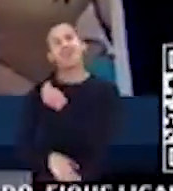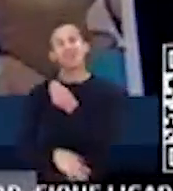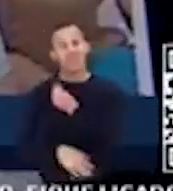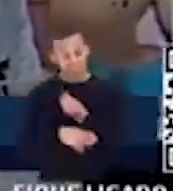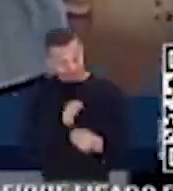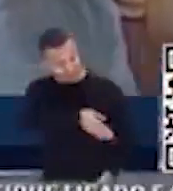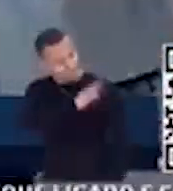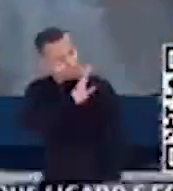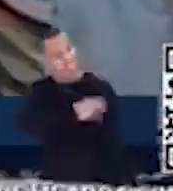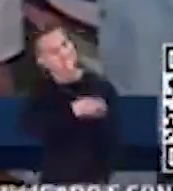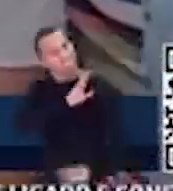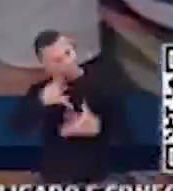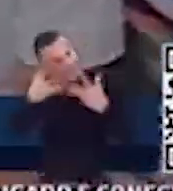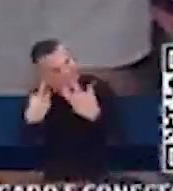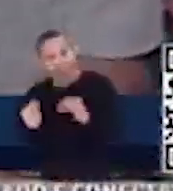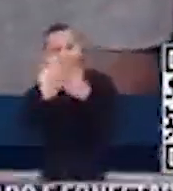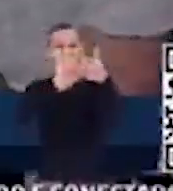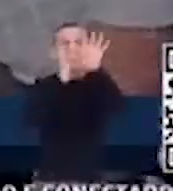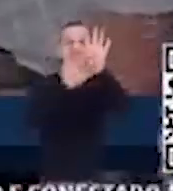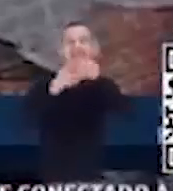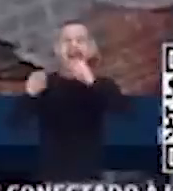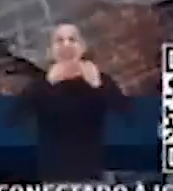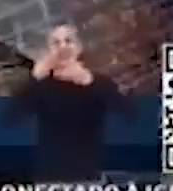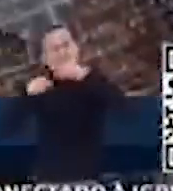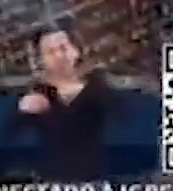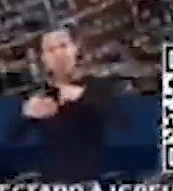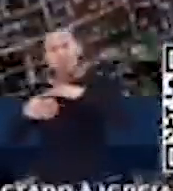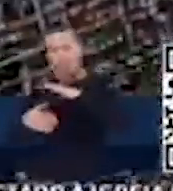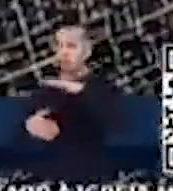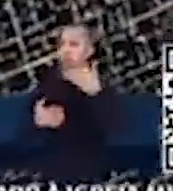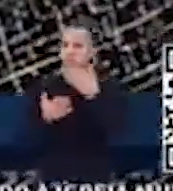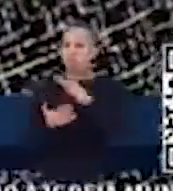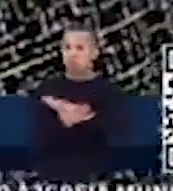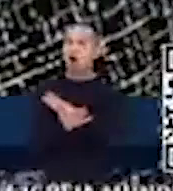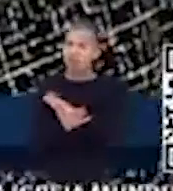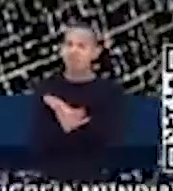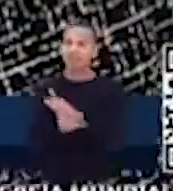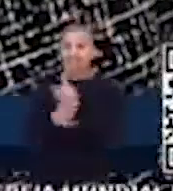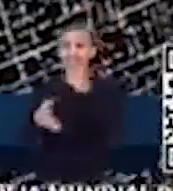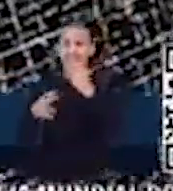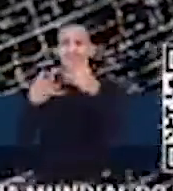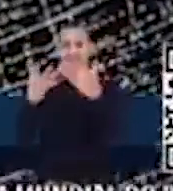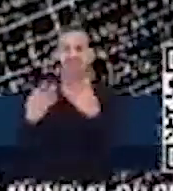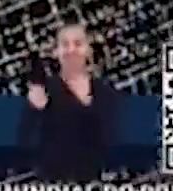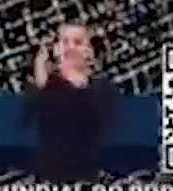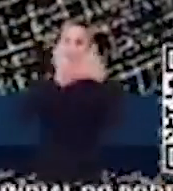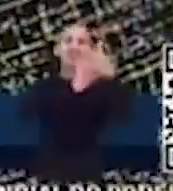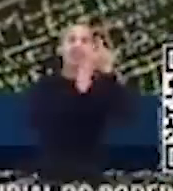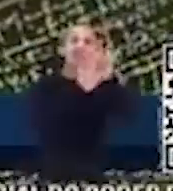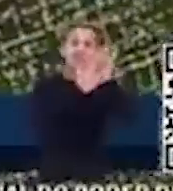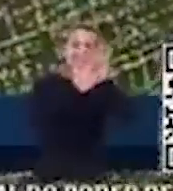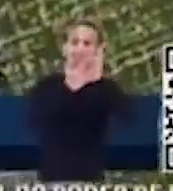Jesus. Drogas matam, aceita Jesus.